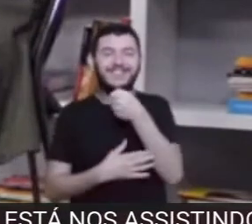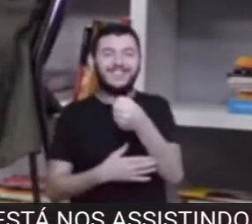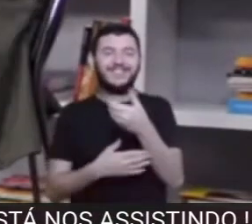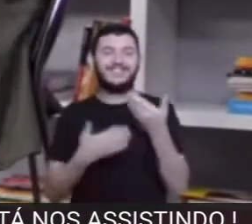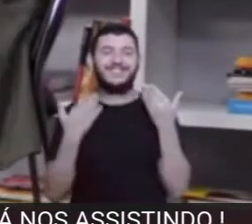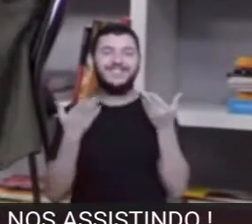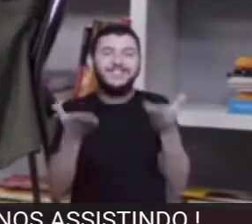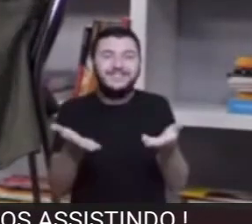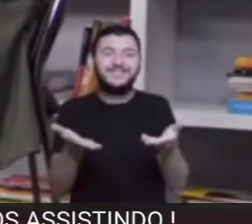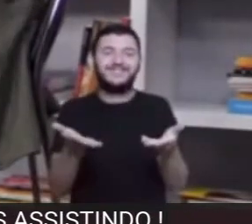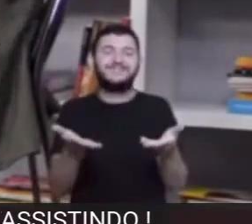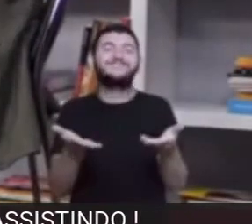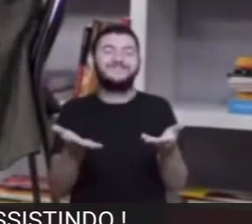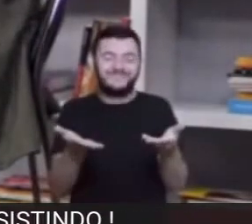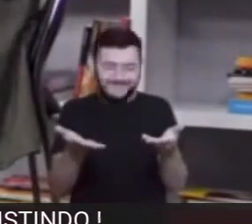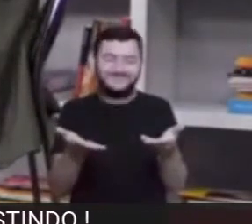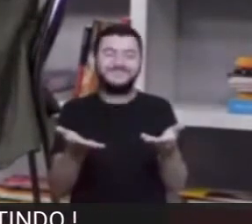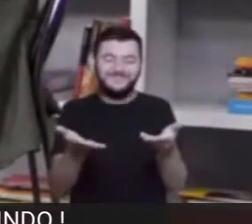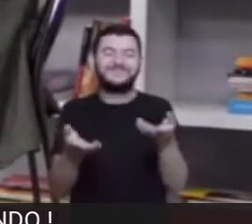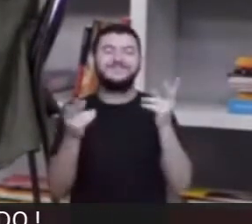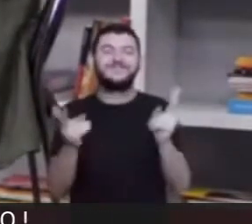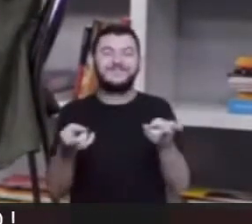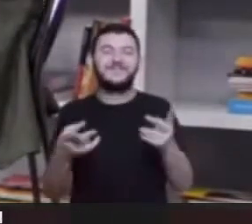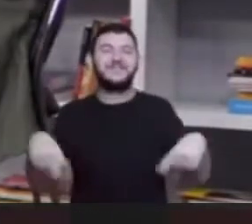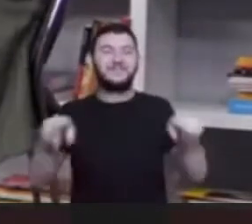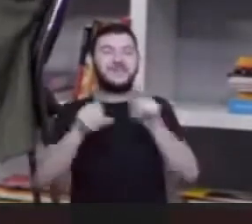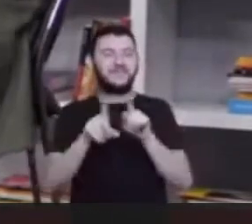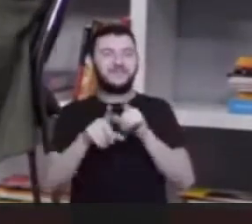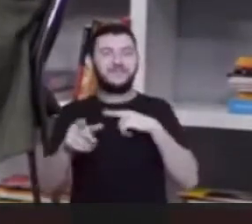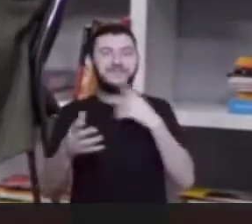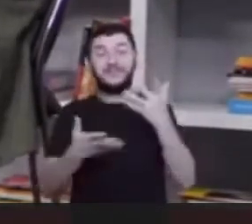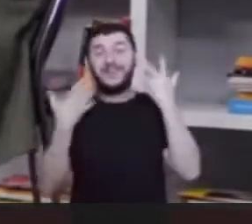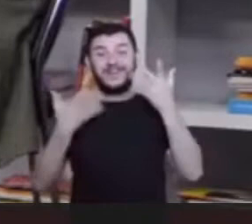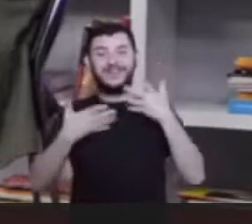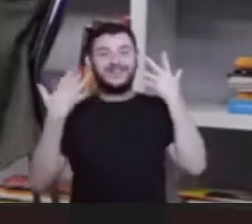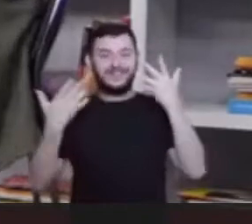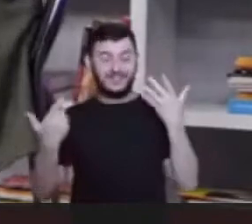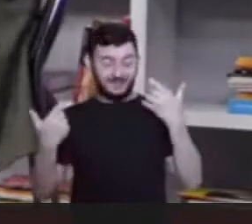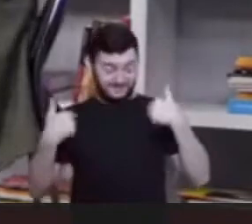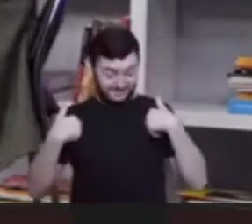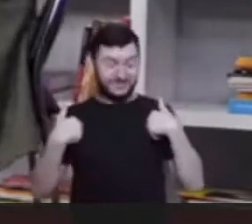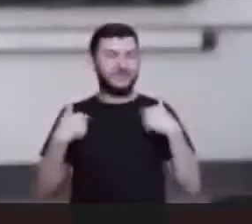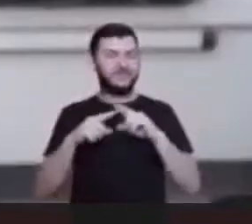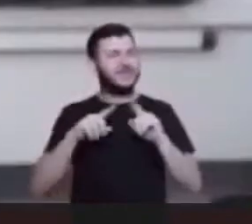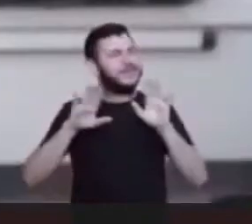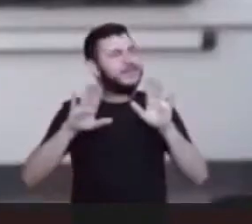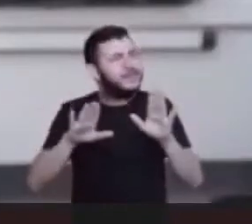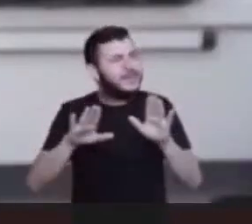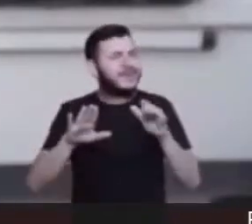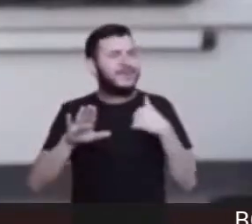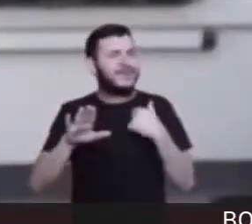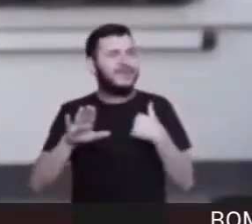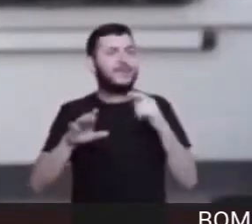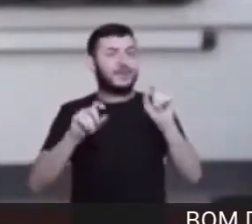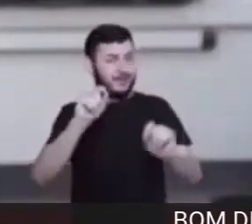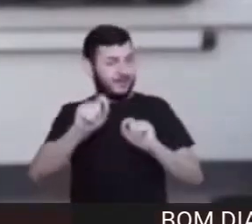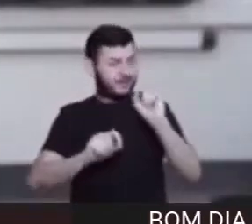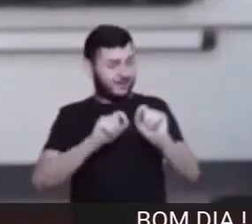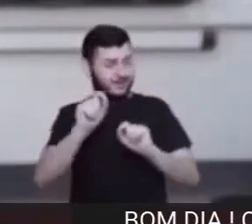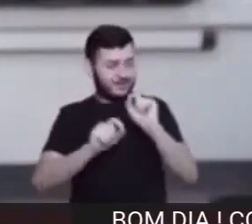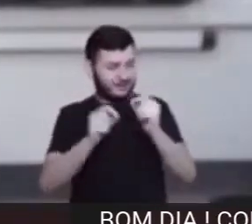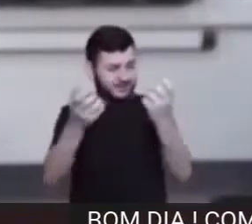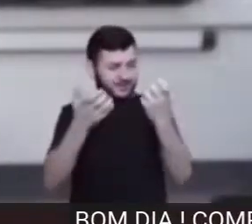o senhor, que sempre é uma alegria para mim. Eu queria que a gente falar um pouco da vida de todo